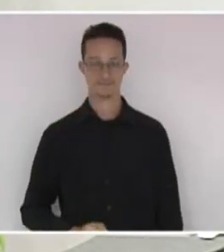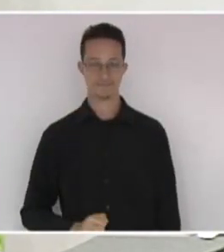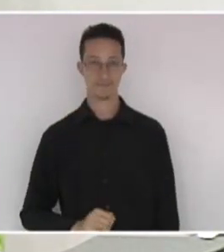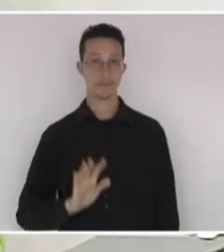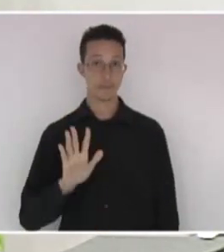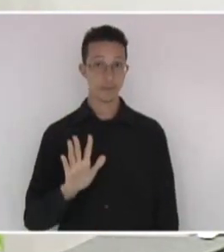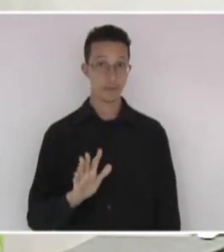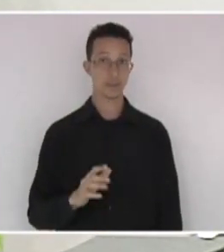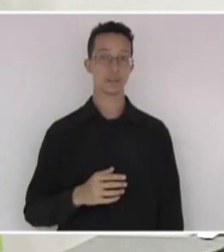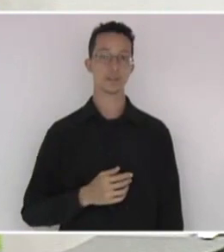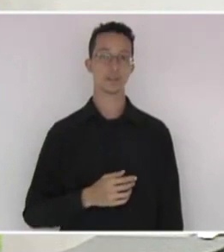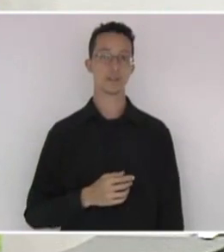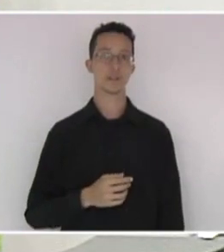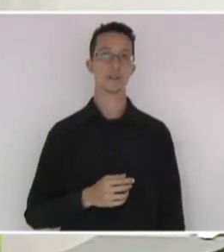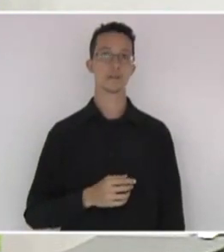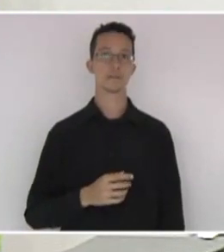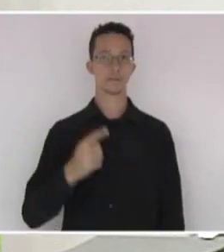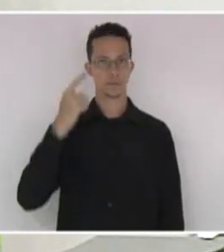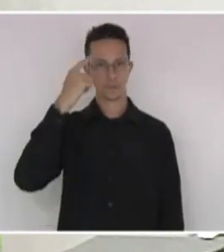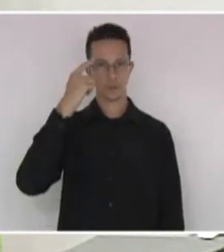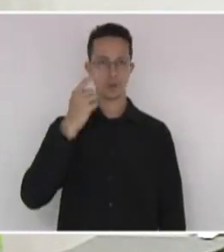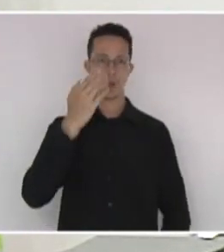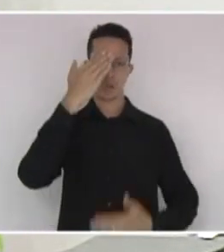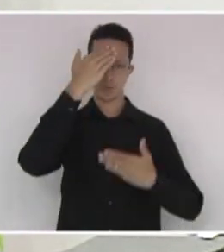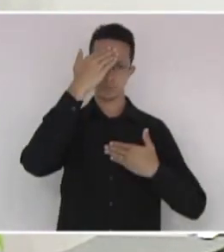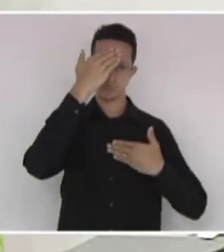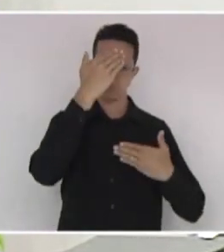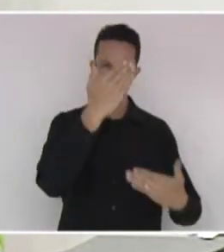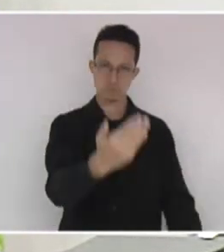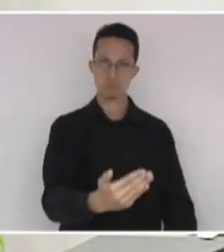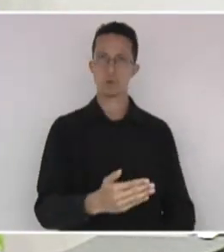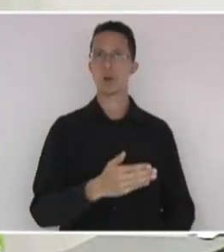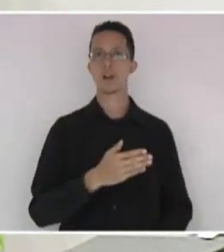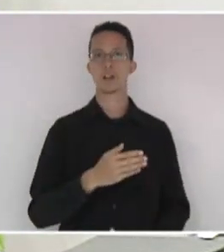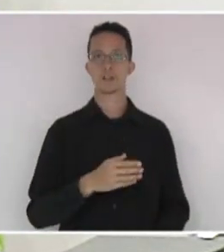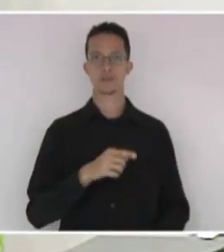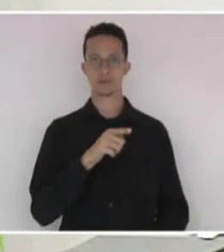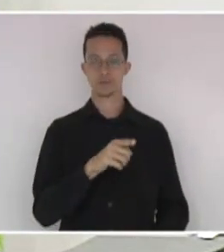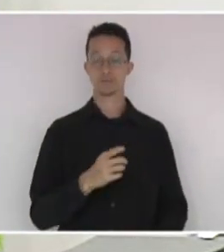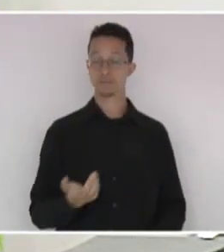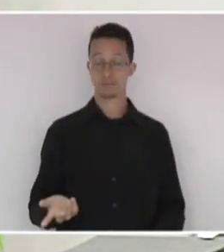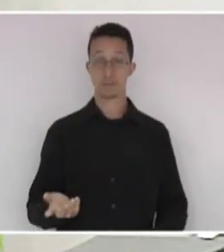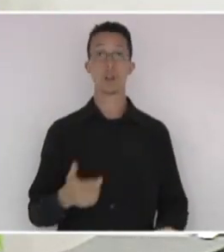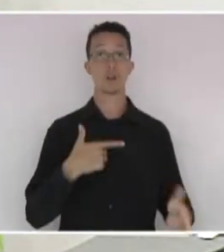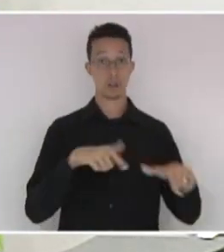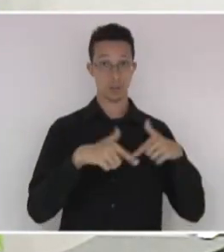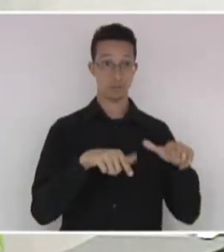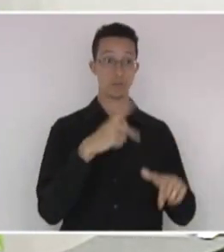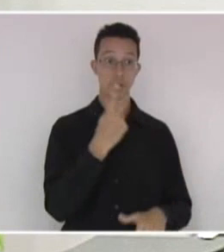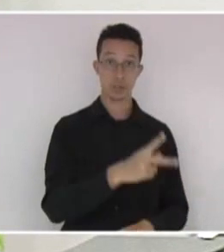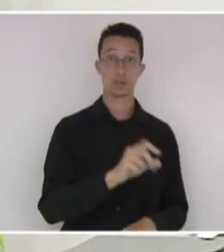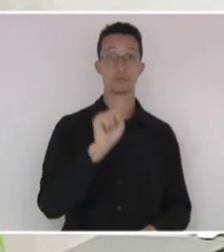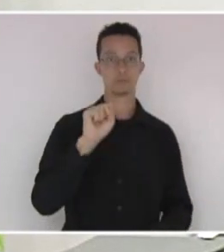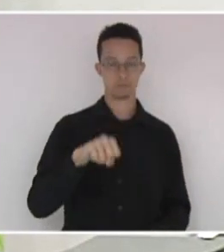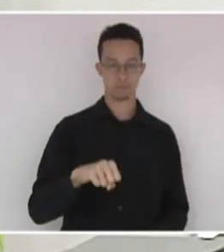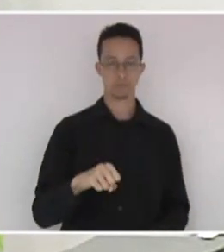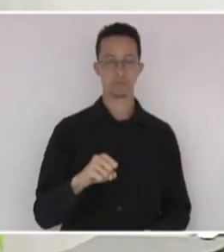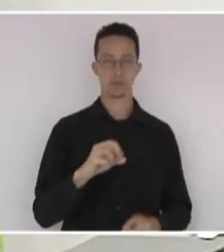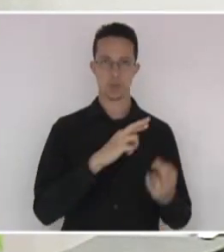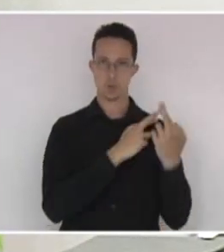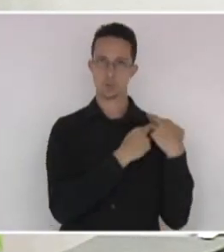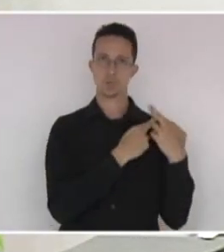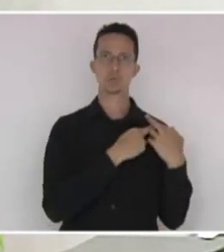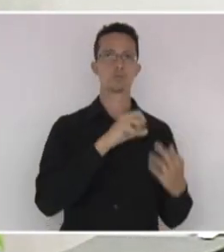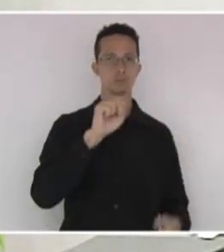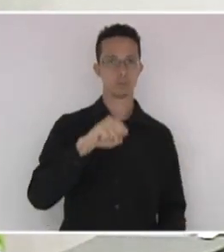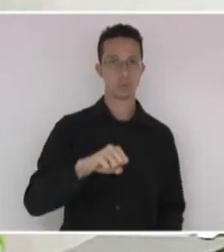obrigado. Você deve estar dizendo assim, mas quem eles estão fazendo a obrigação deles? Eu sei que estão fazendo a obrigação deles. Mas já pensou que